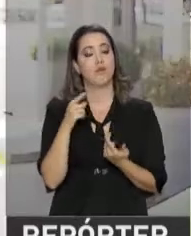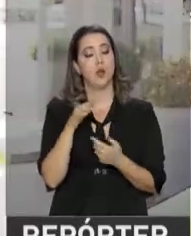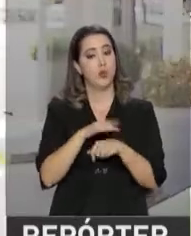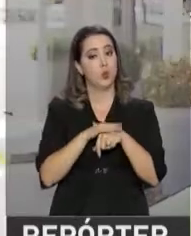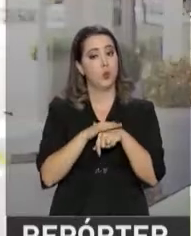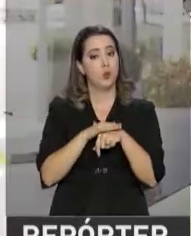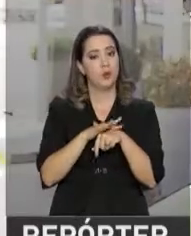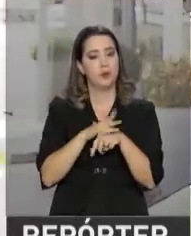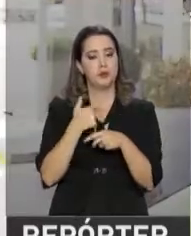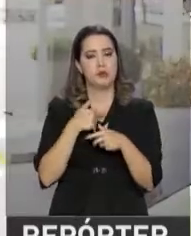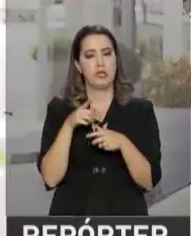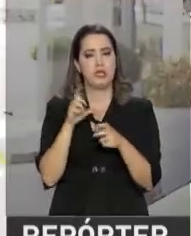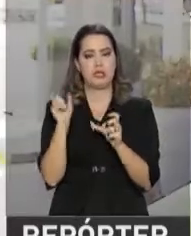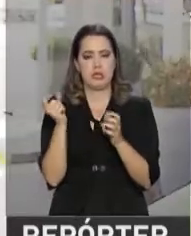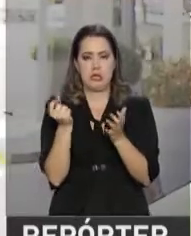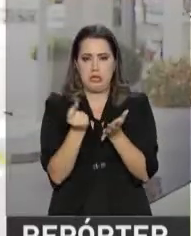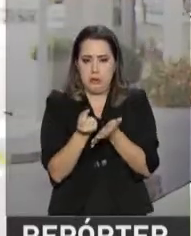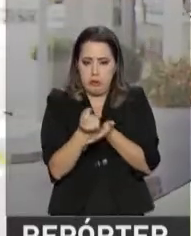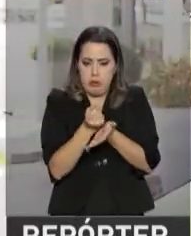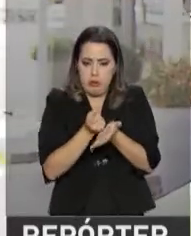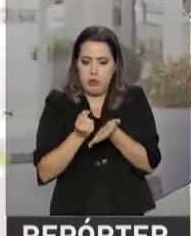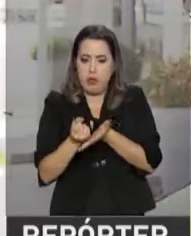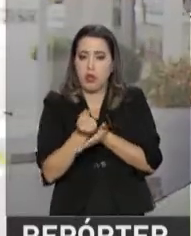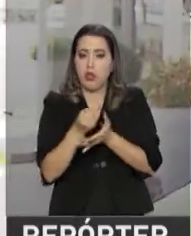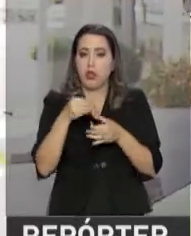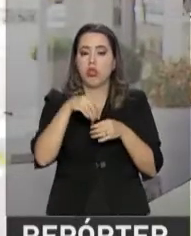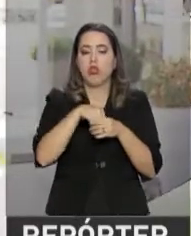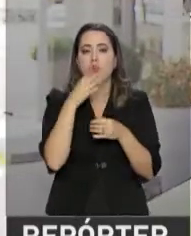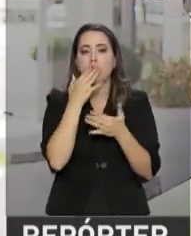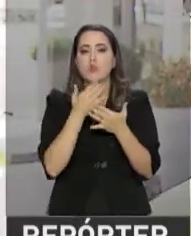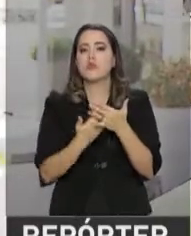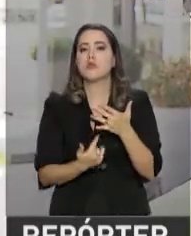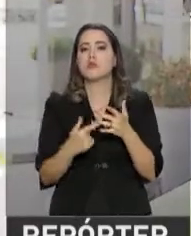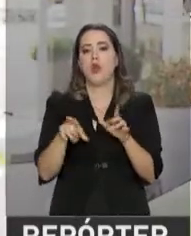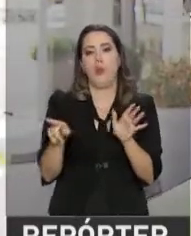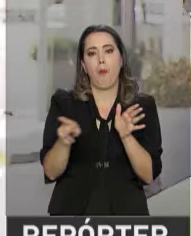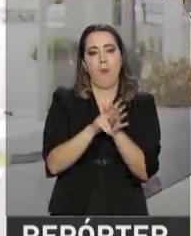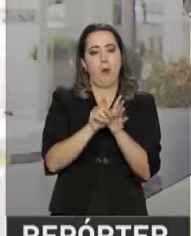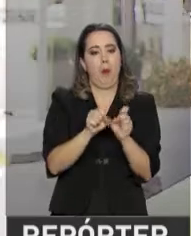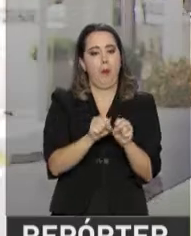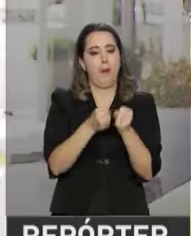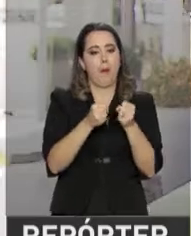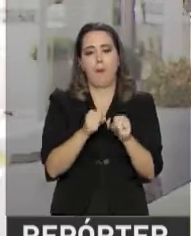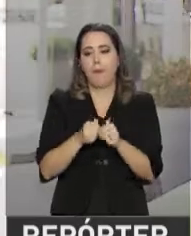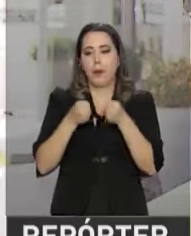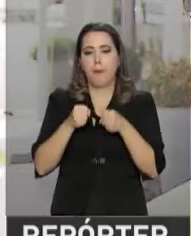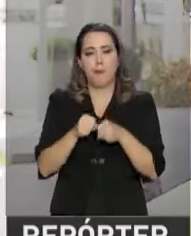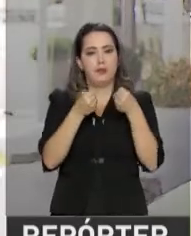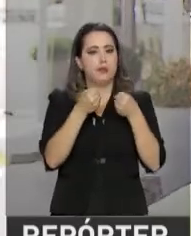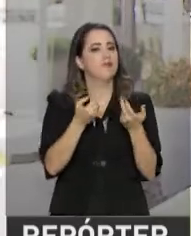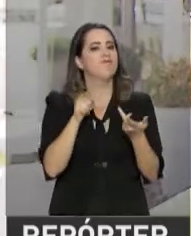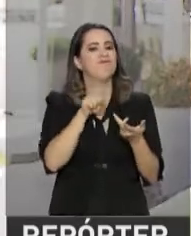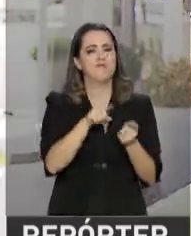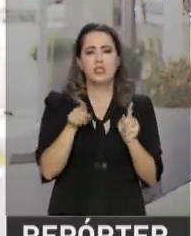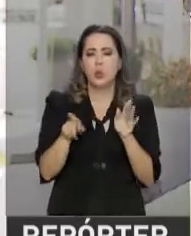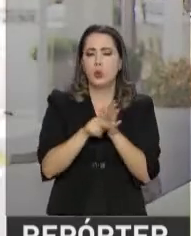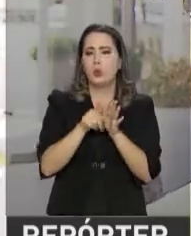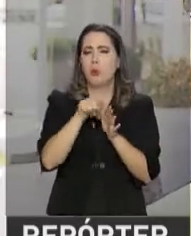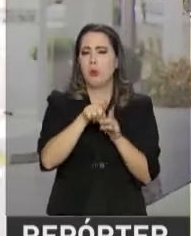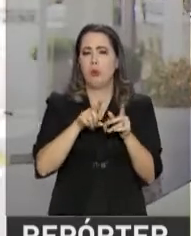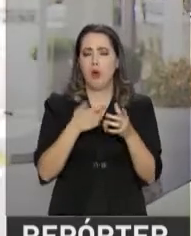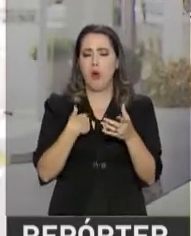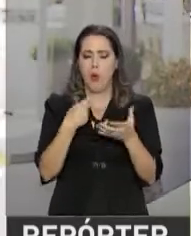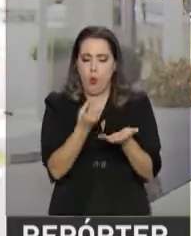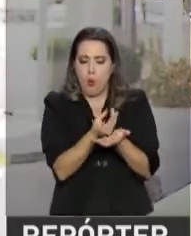doença em que há uma destruição das hemácias pelo próprio organismo. Não é uma doença autoimune, mas sim uma doença em que sua